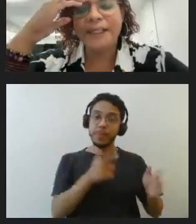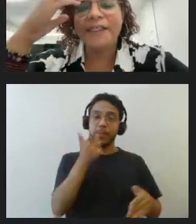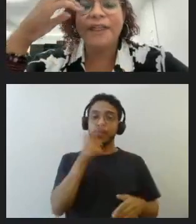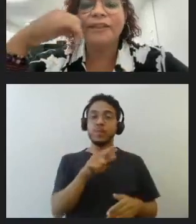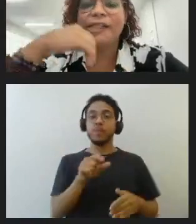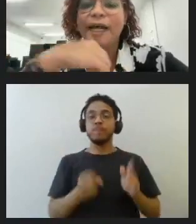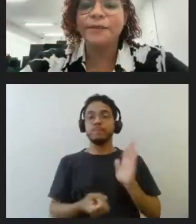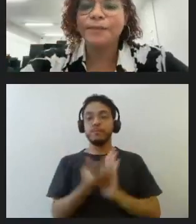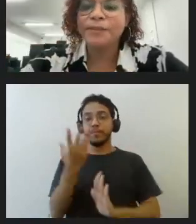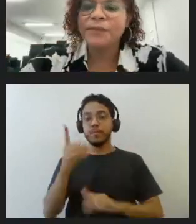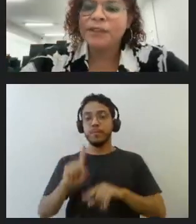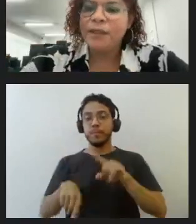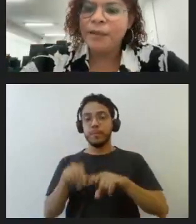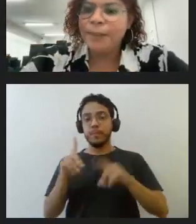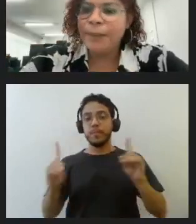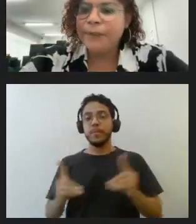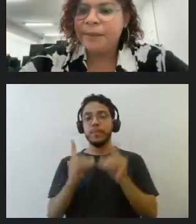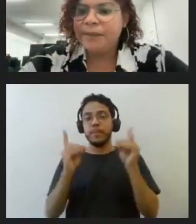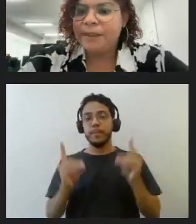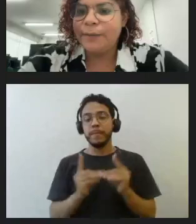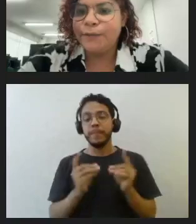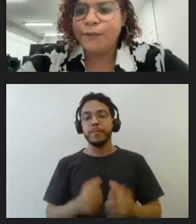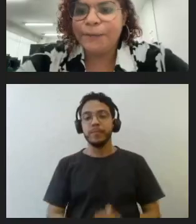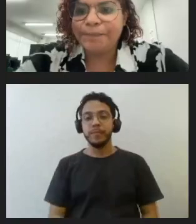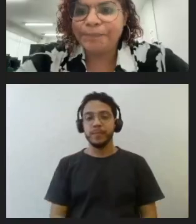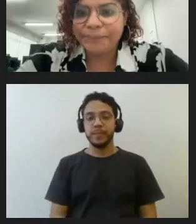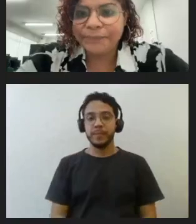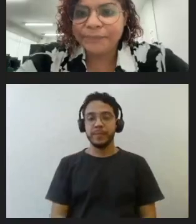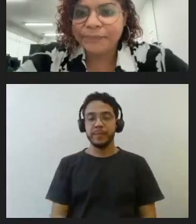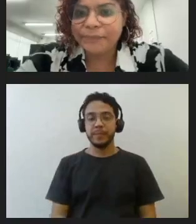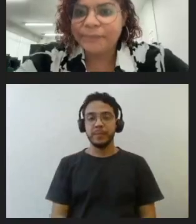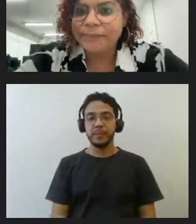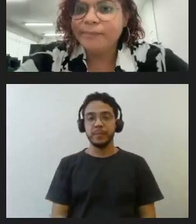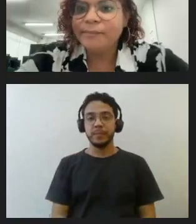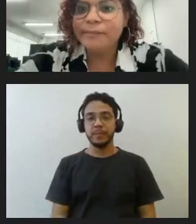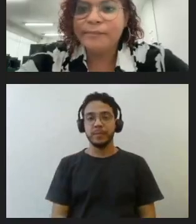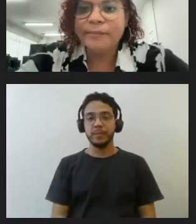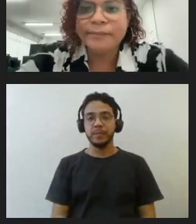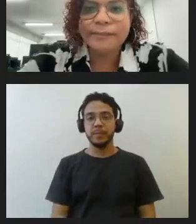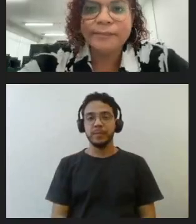para esse material didático. Pode passar, professor.